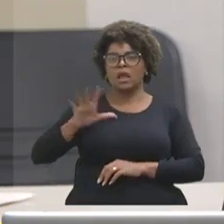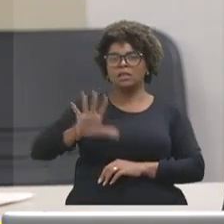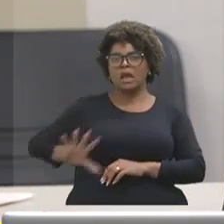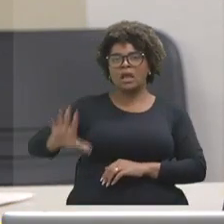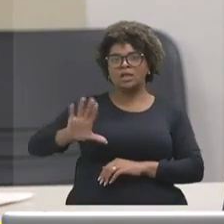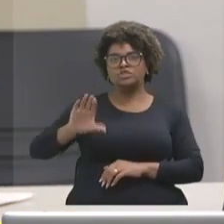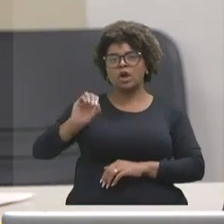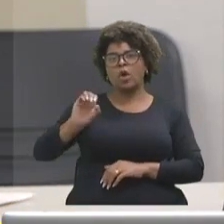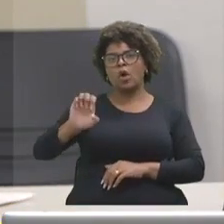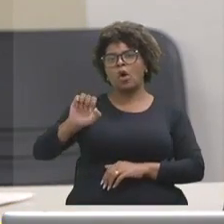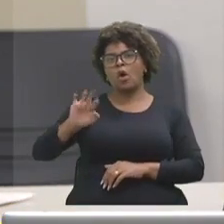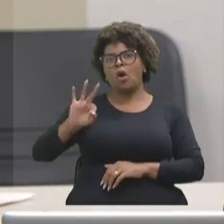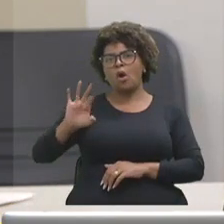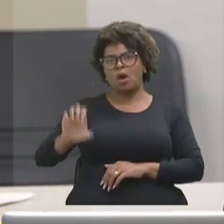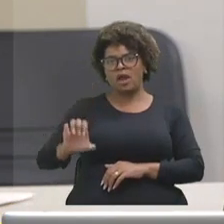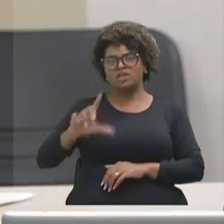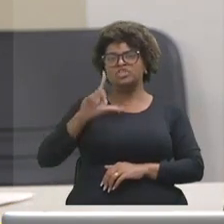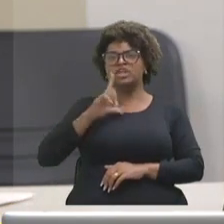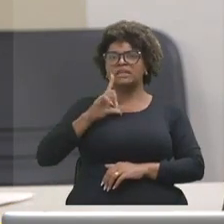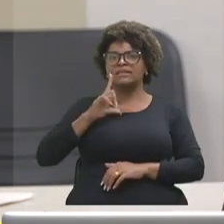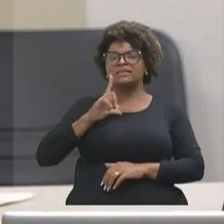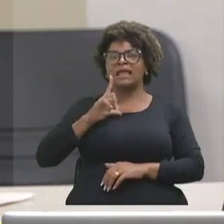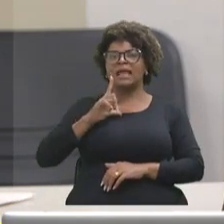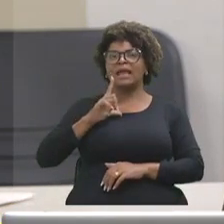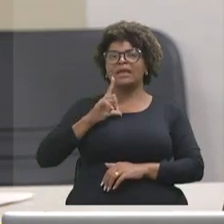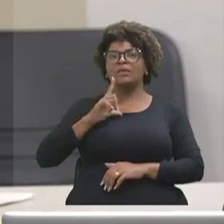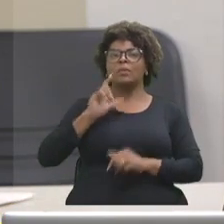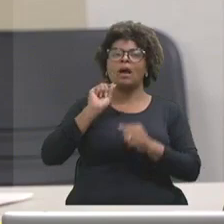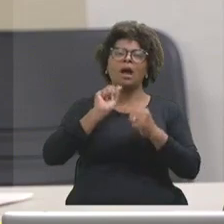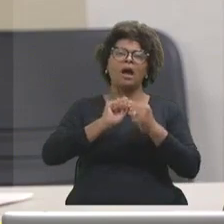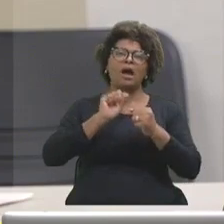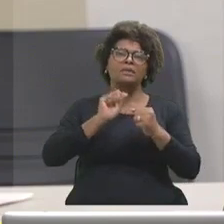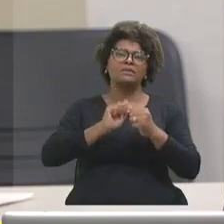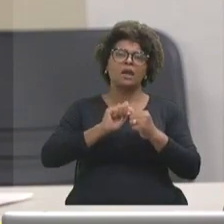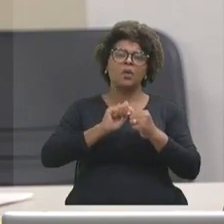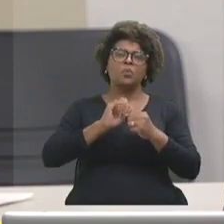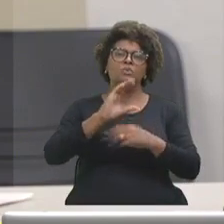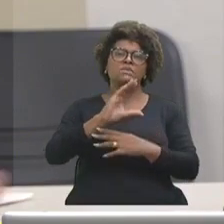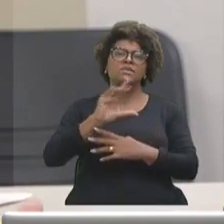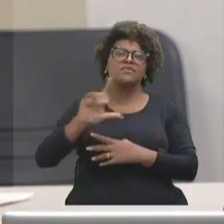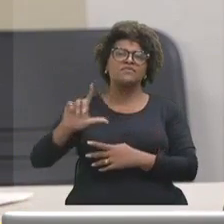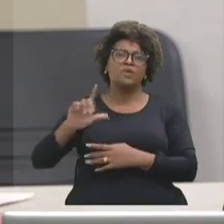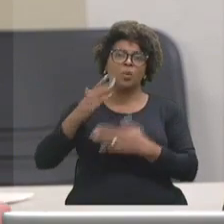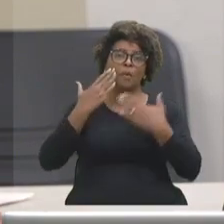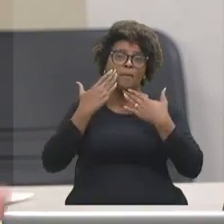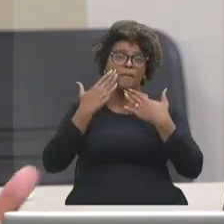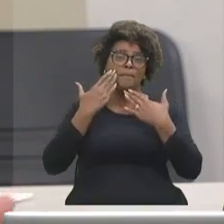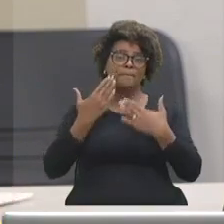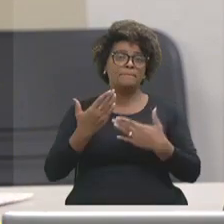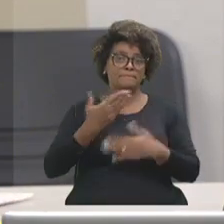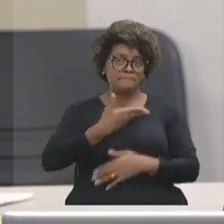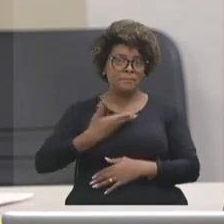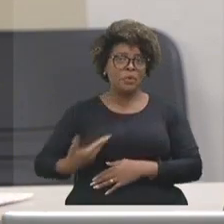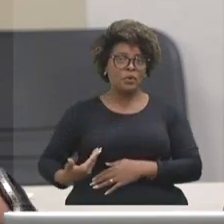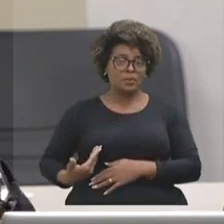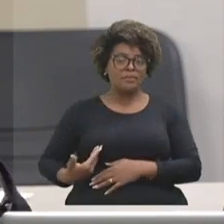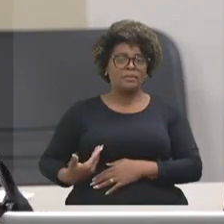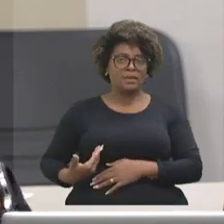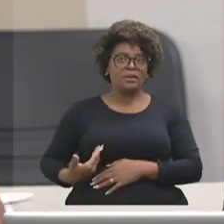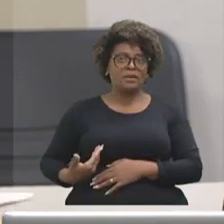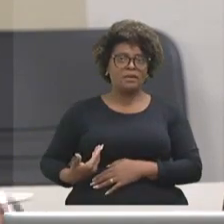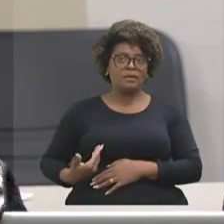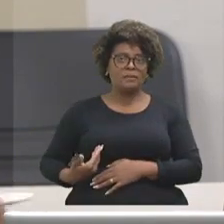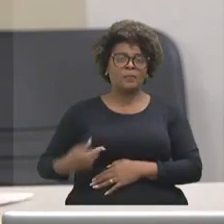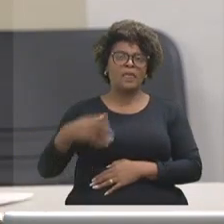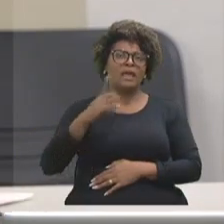até uma ação civil pública lá do Ministério Público Federal uma mais um mais um prestador com